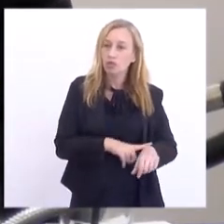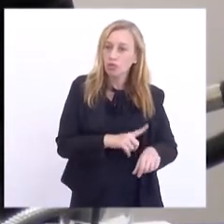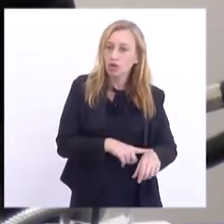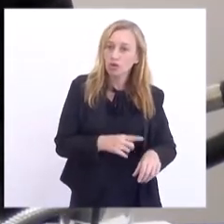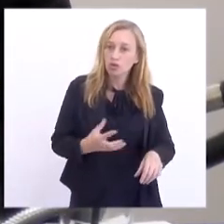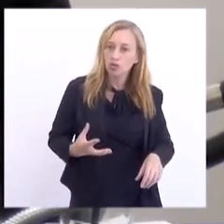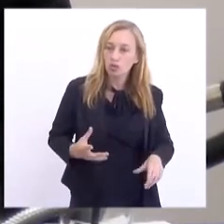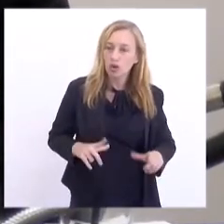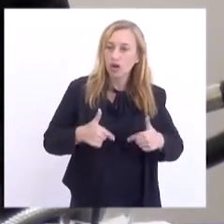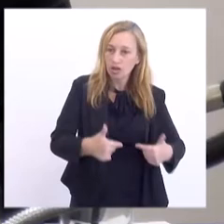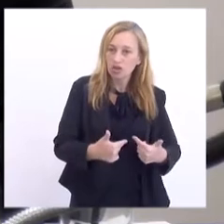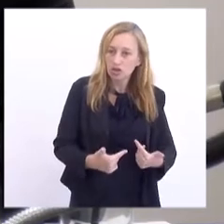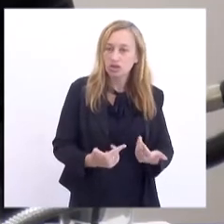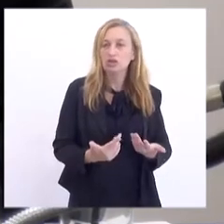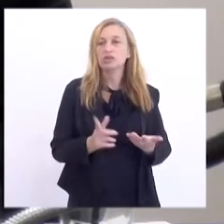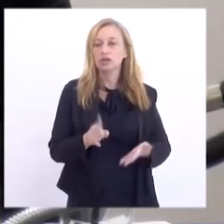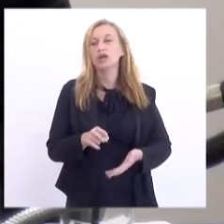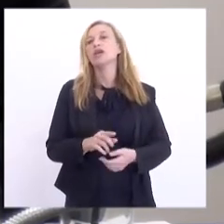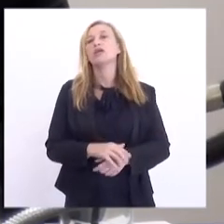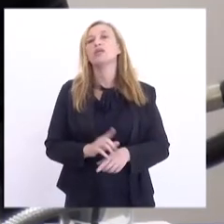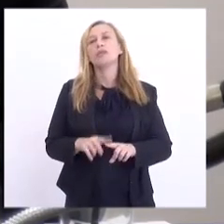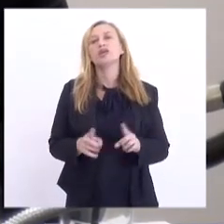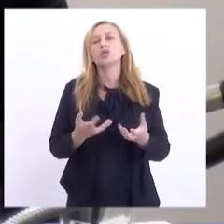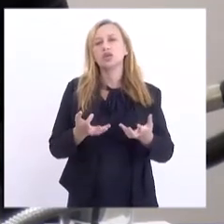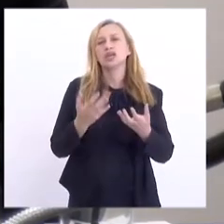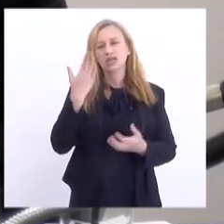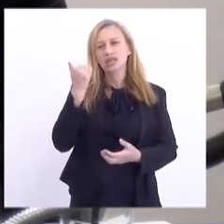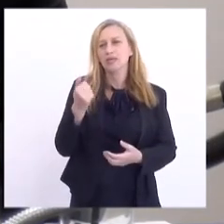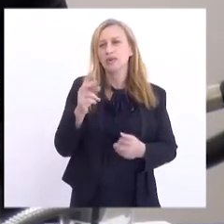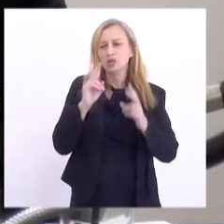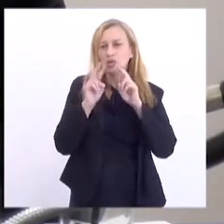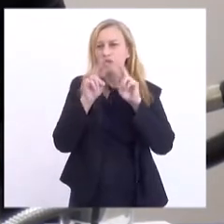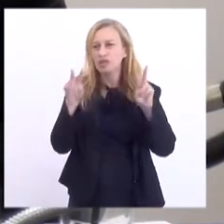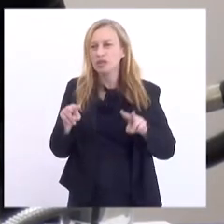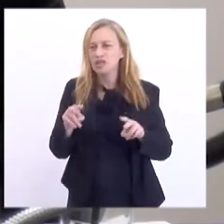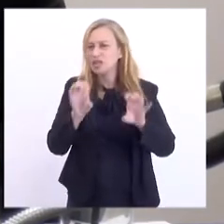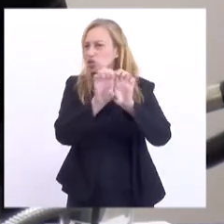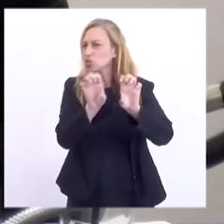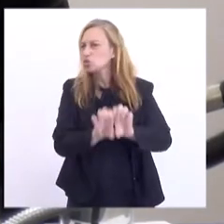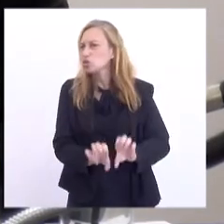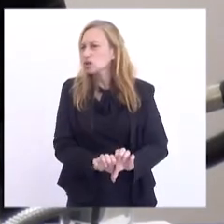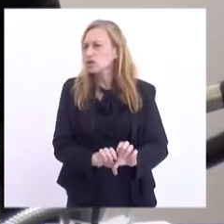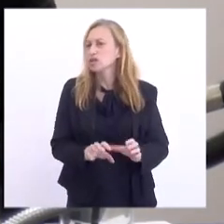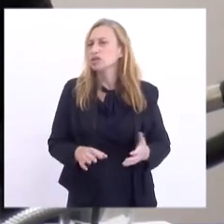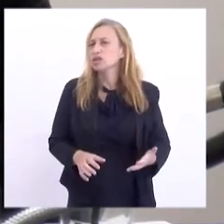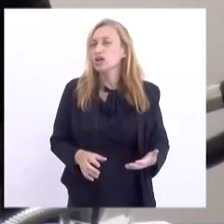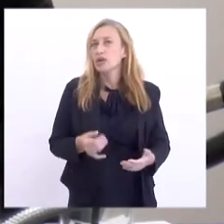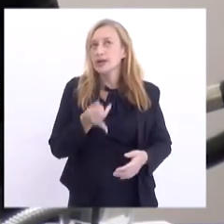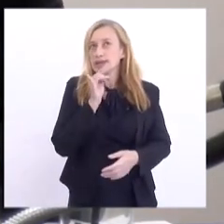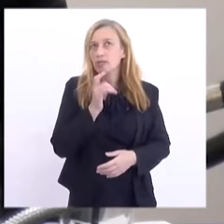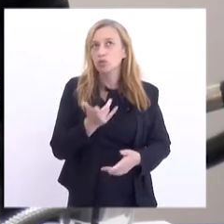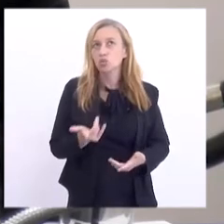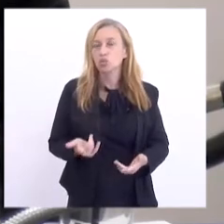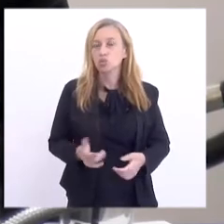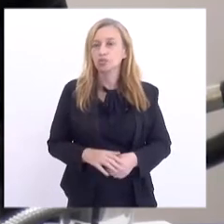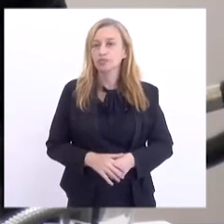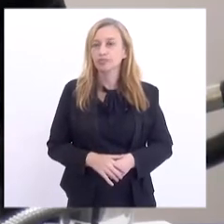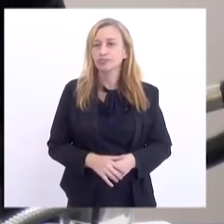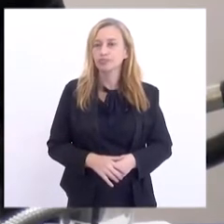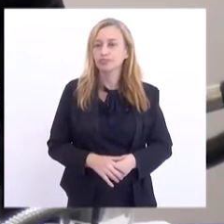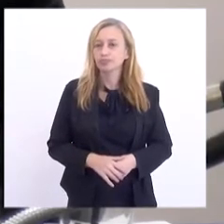né O que já está em curso né mas eu queria saber do ponto de vista de investimentos estruturantes né Por exemplo